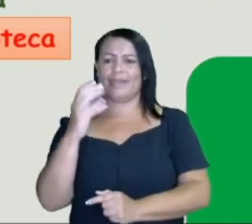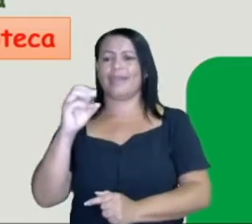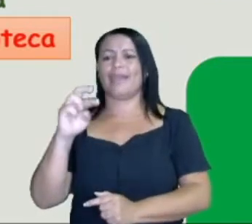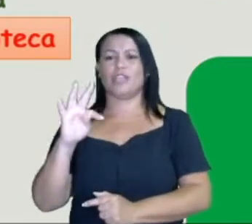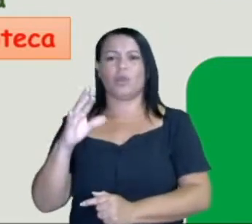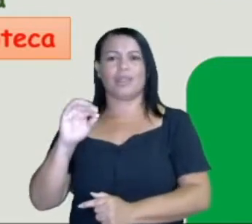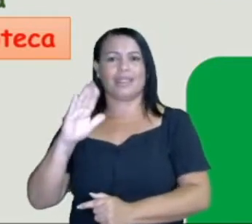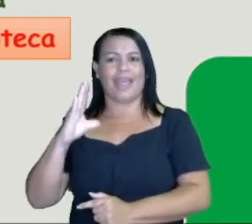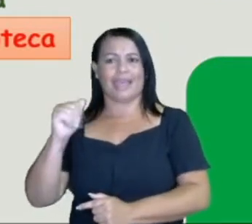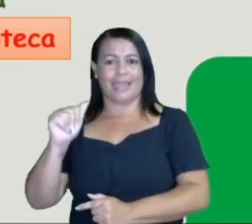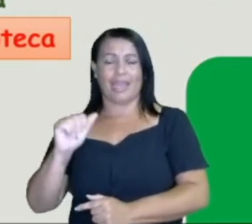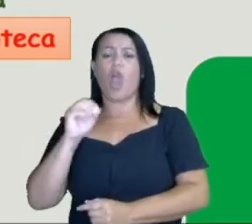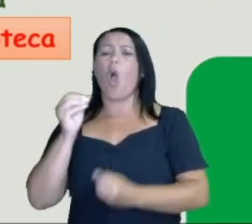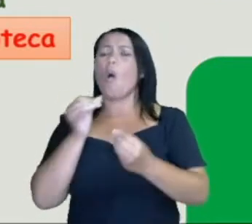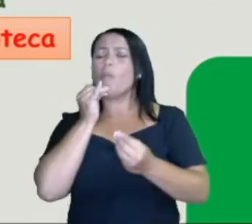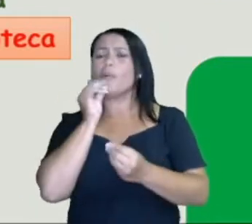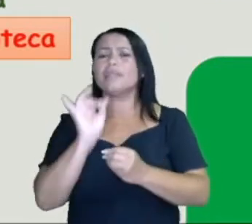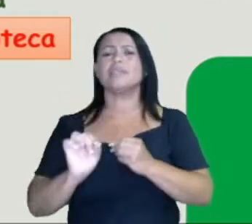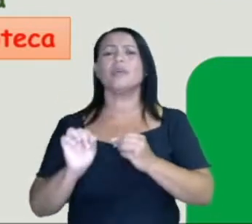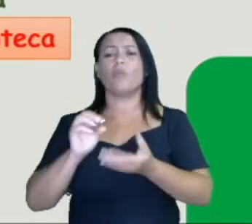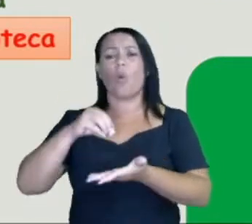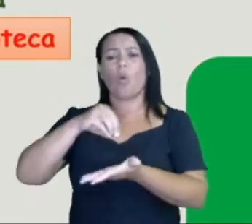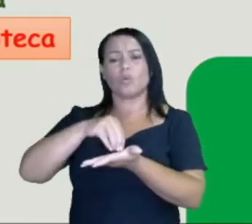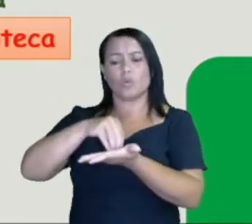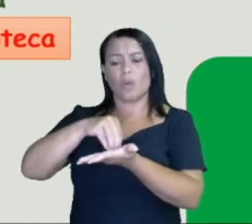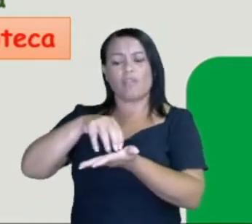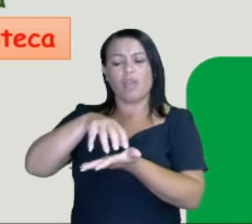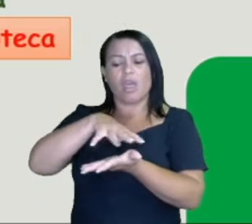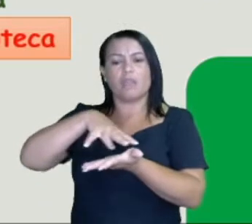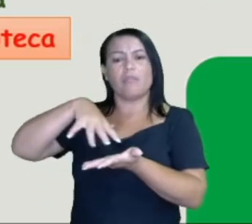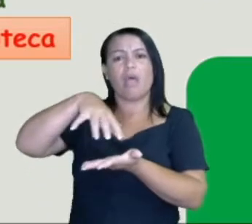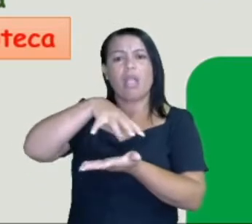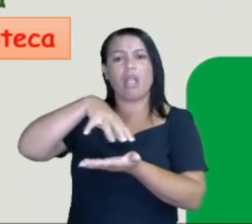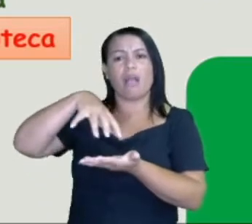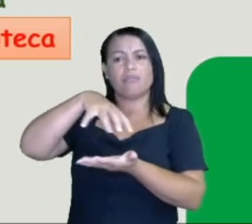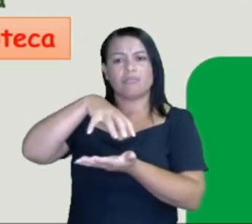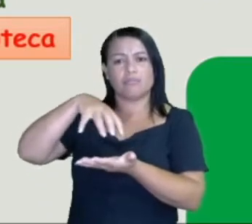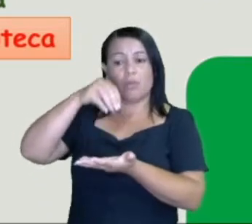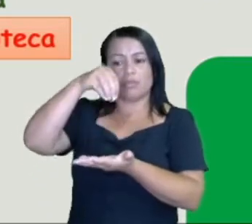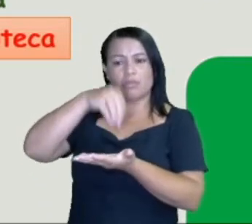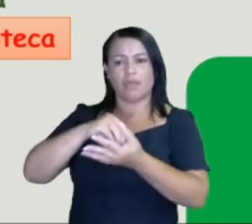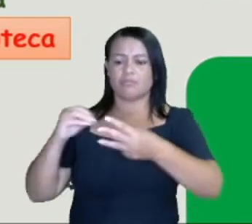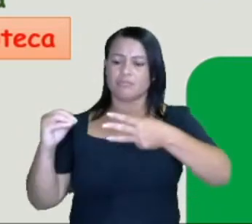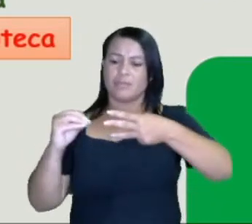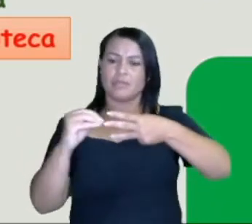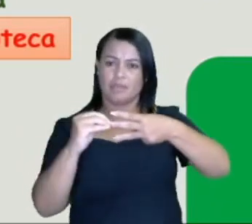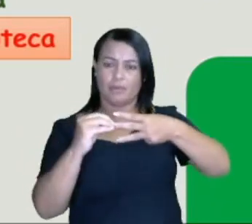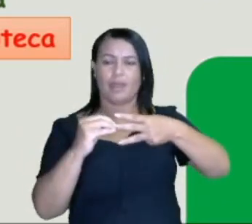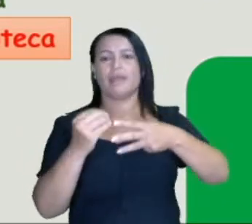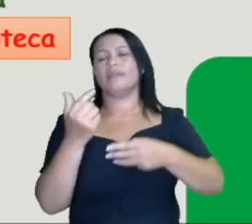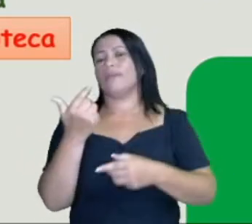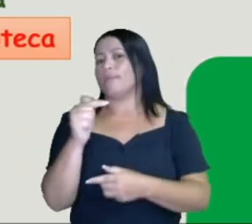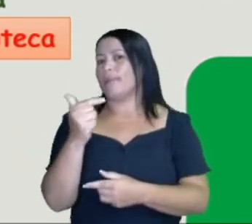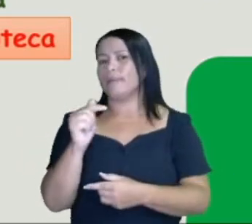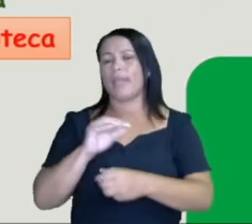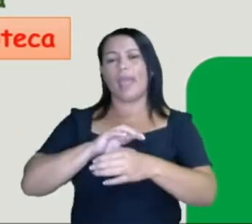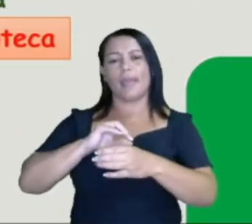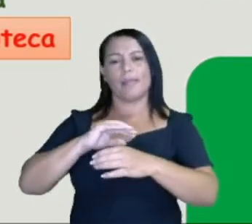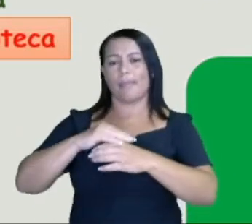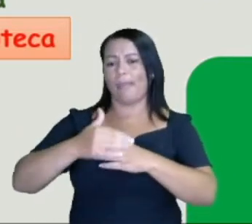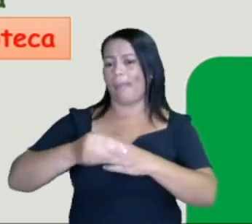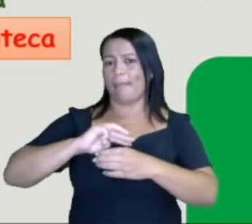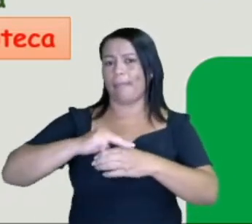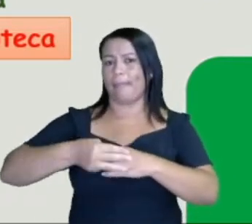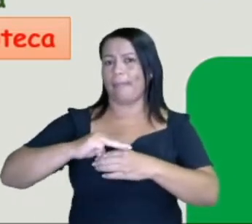núcleo fica espalhado dentro da célula. Então essas células não possuem uma membrana que recobre o seu